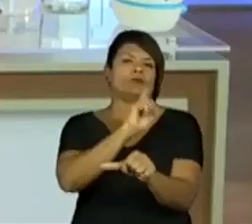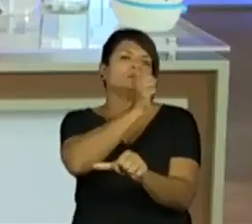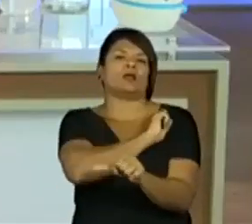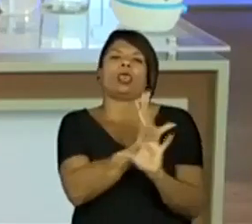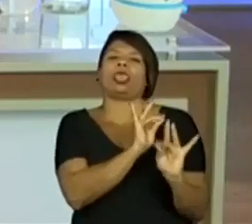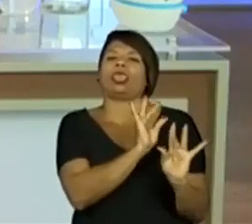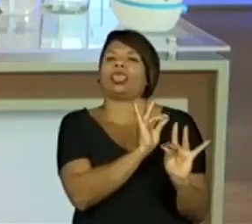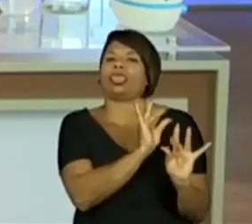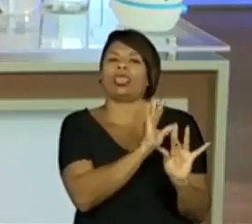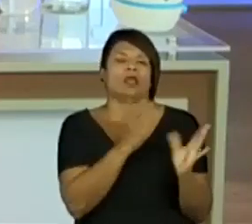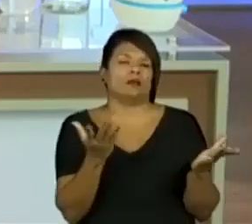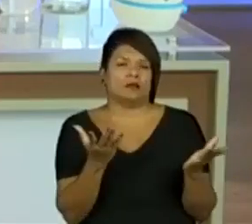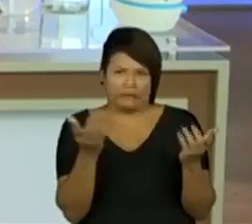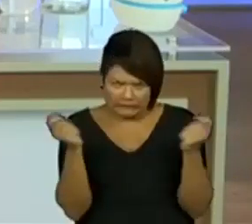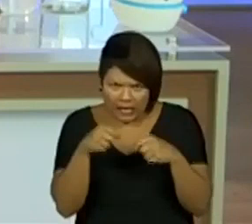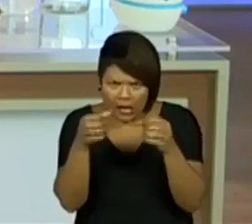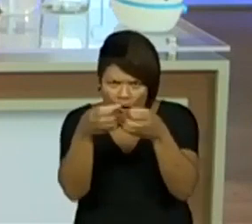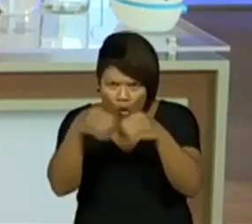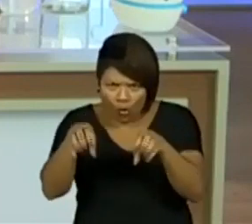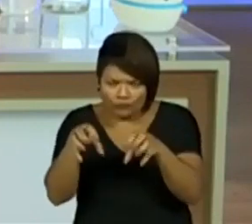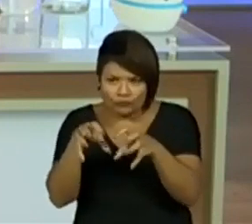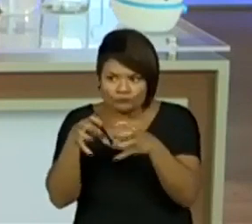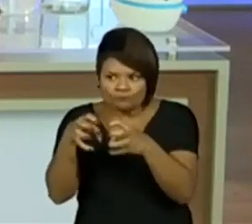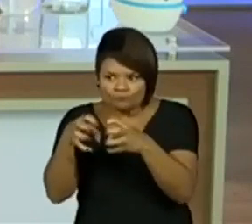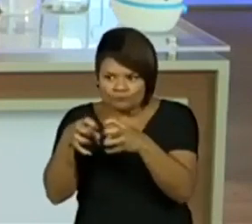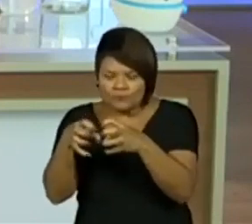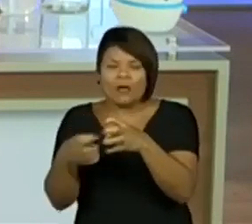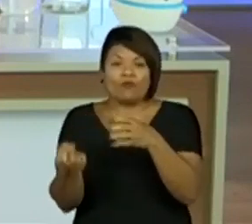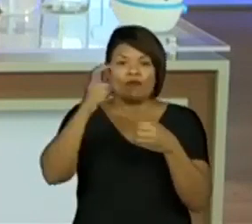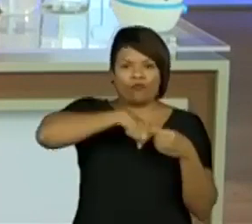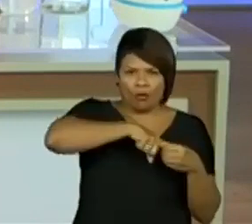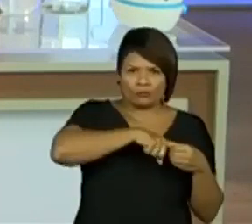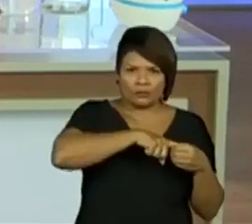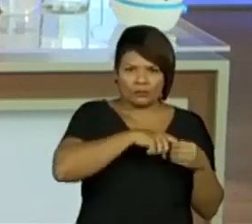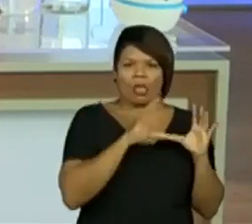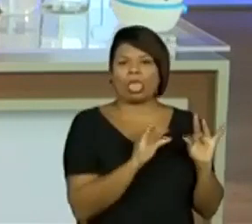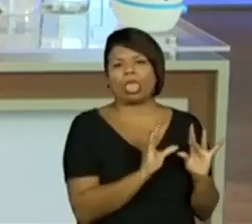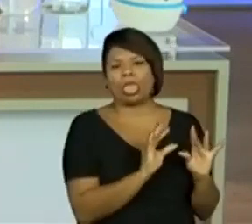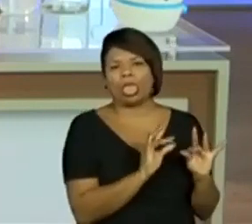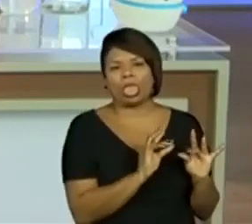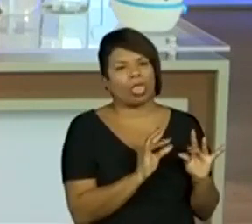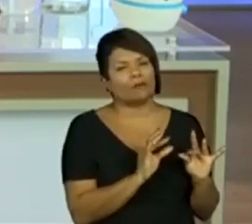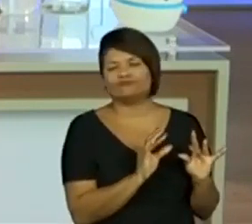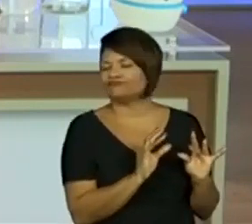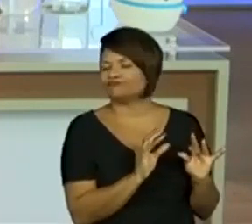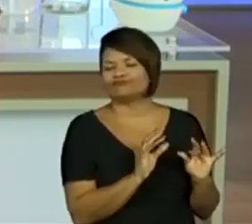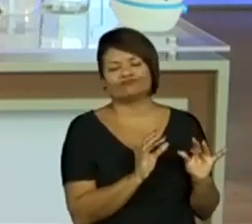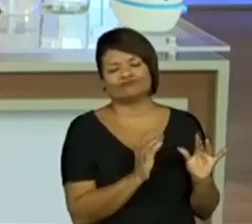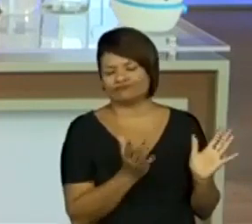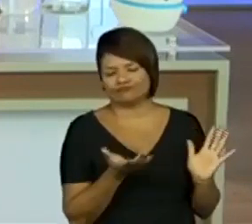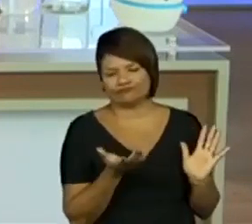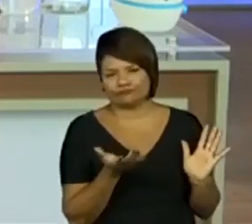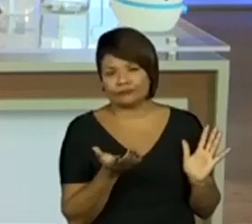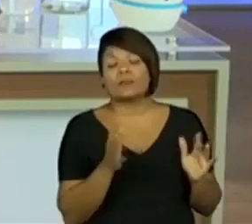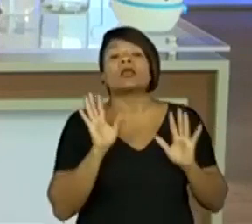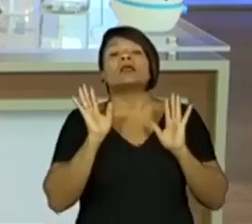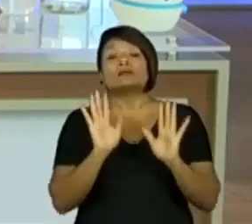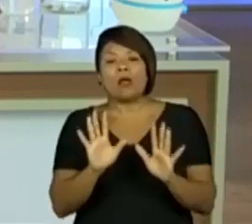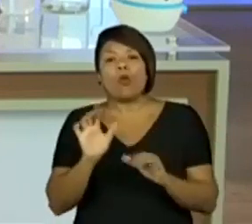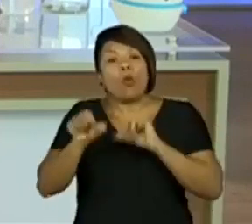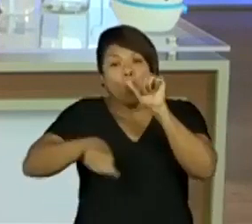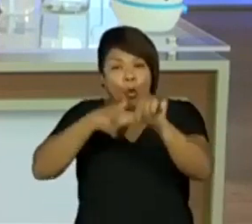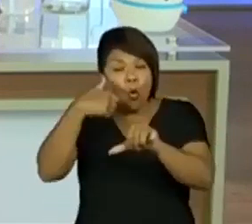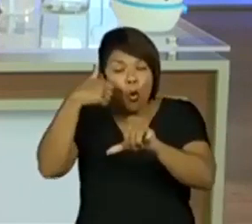voltar o ovo ao estado original, cru. Um outro exemplo de